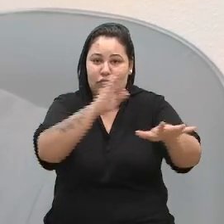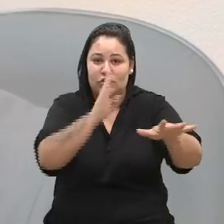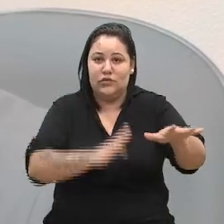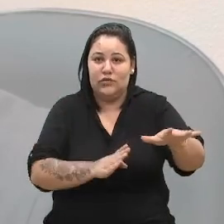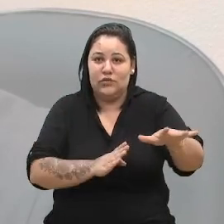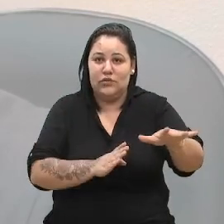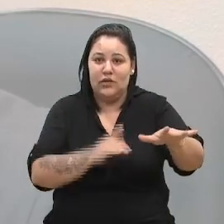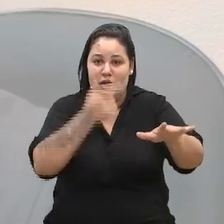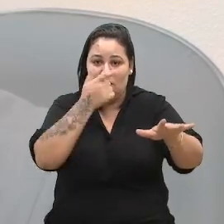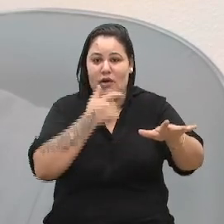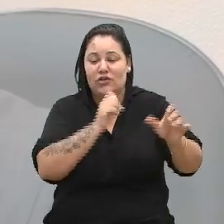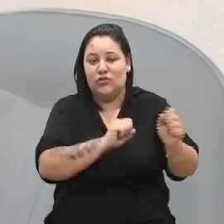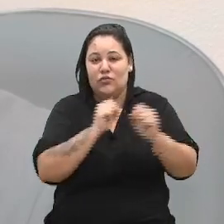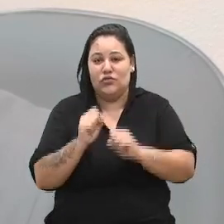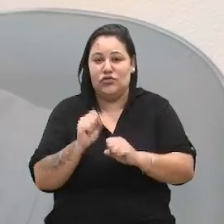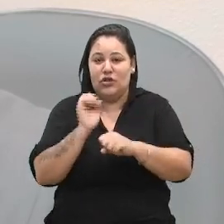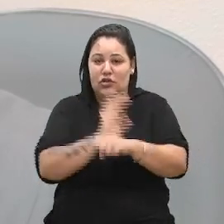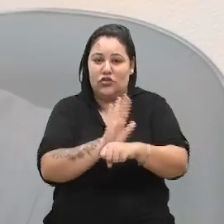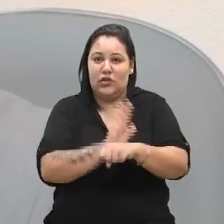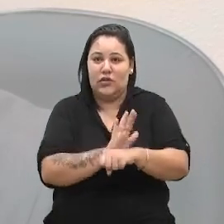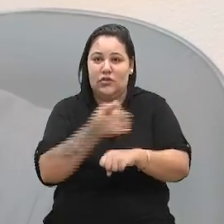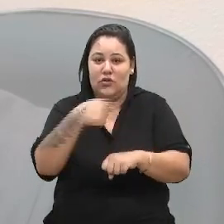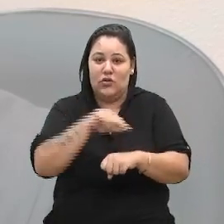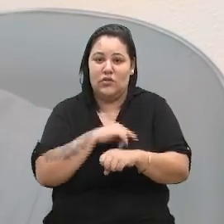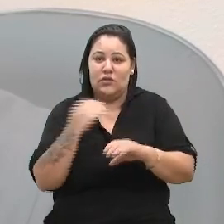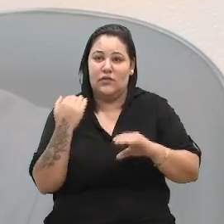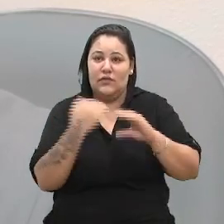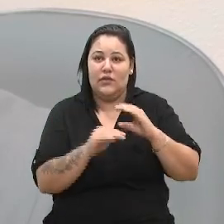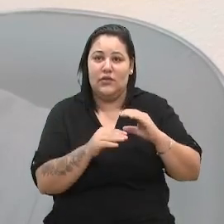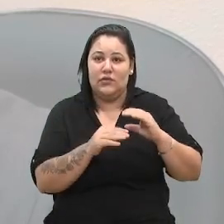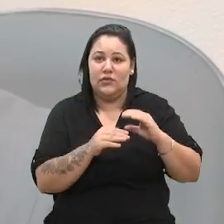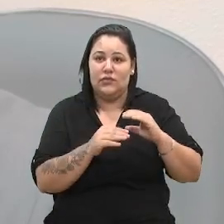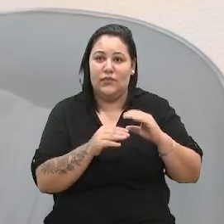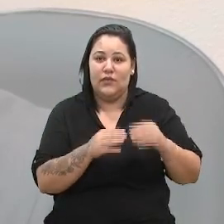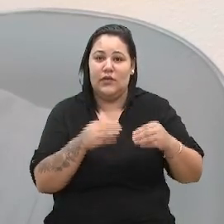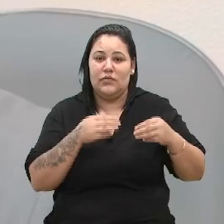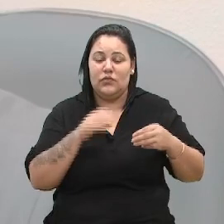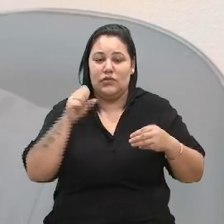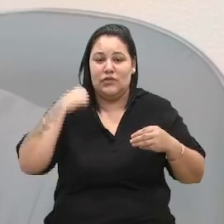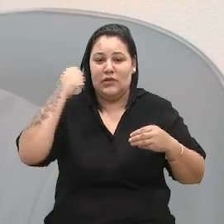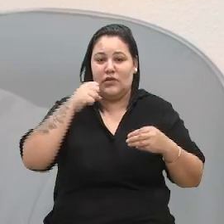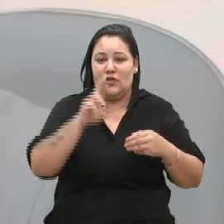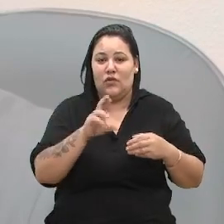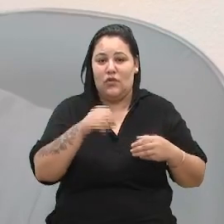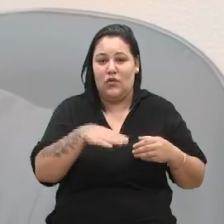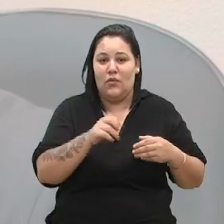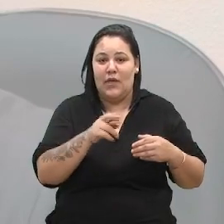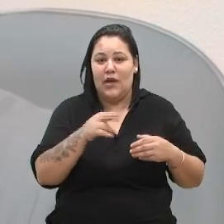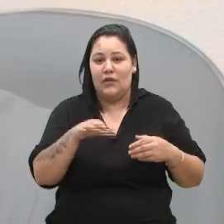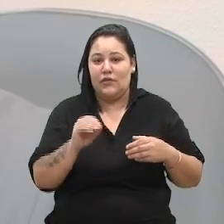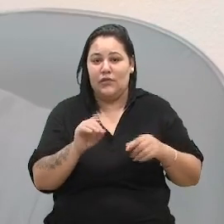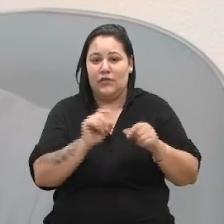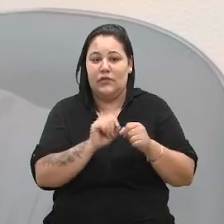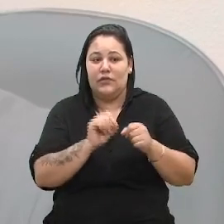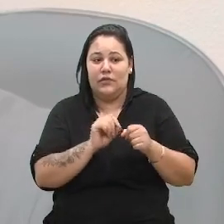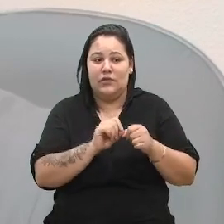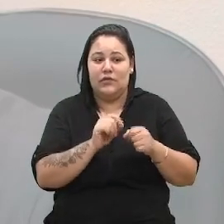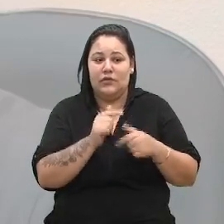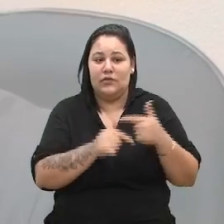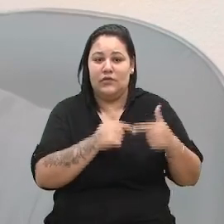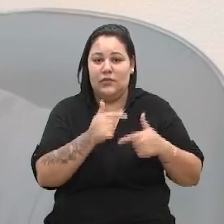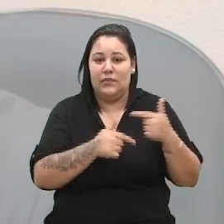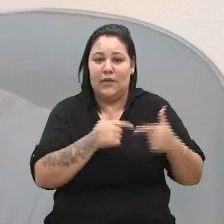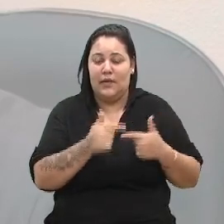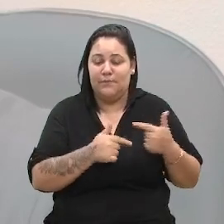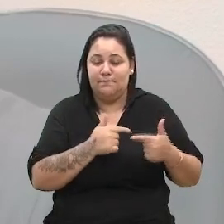que poderia ajudar também nós enviando essa moção ao senador Romário, que faz um trabalho muito grande, né, com vários tipos